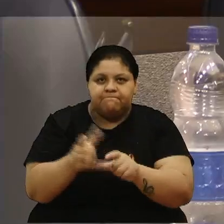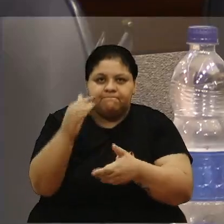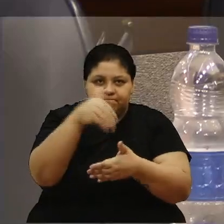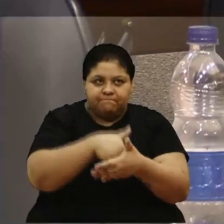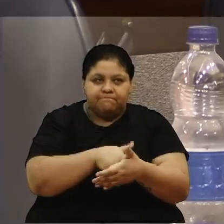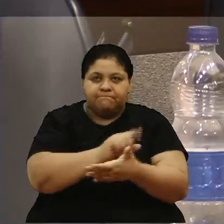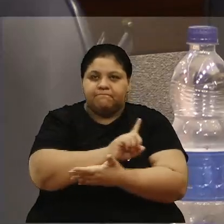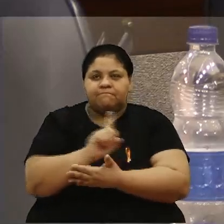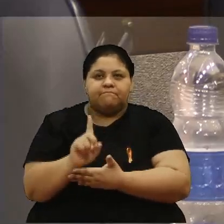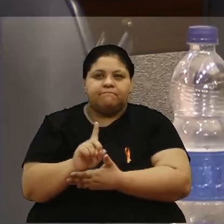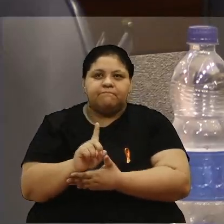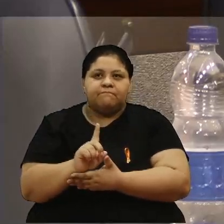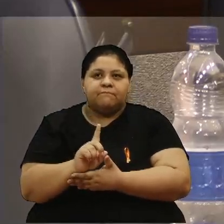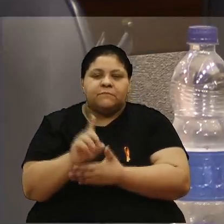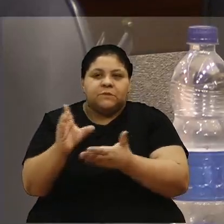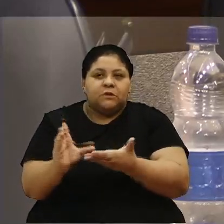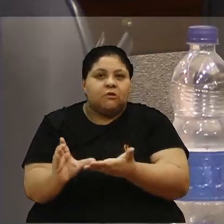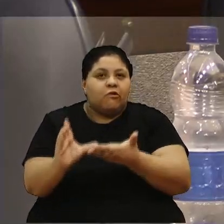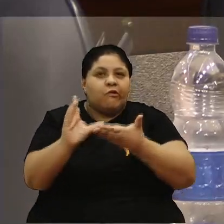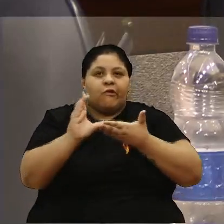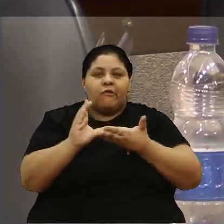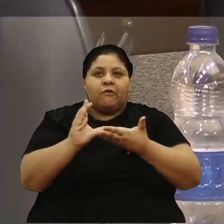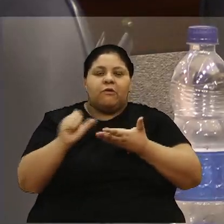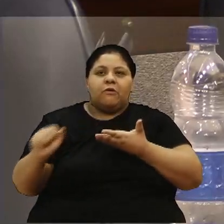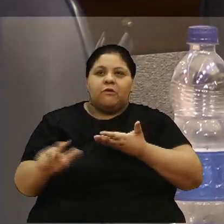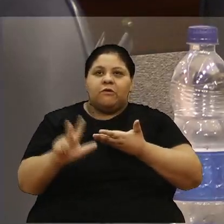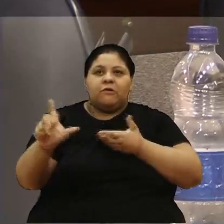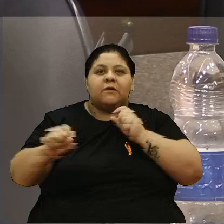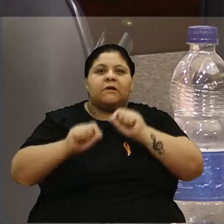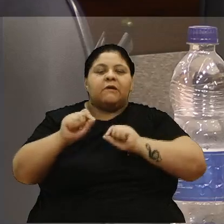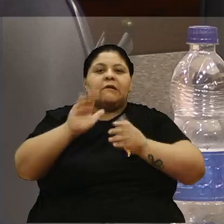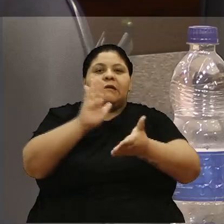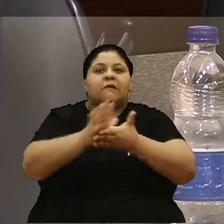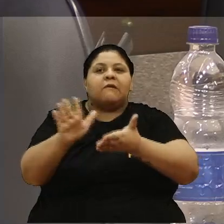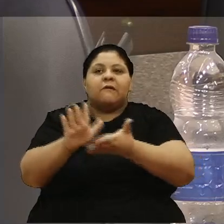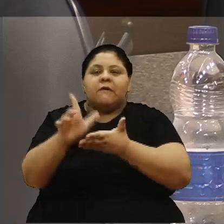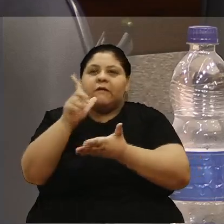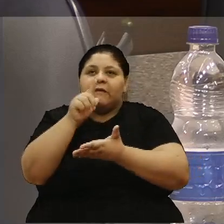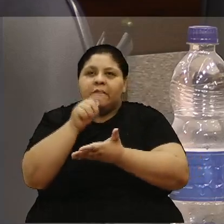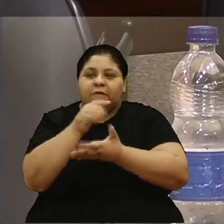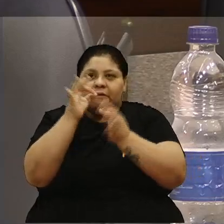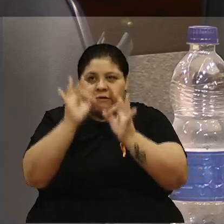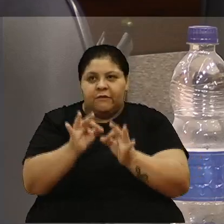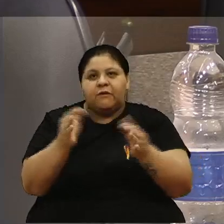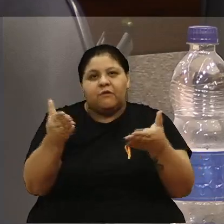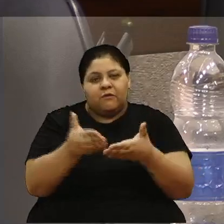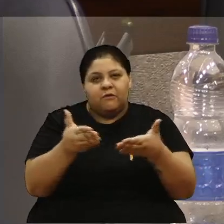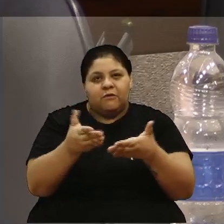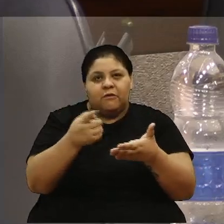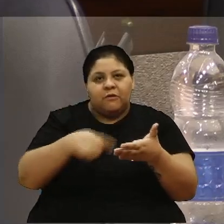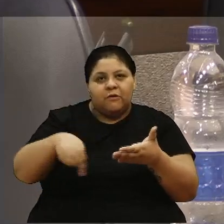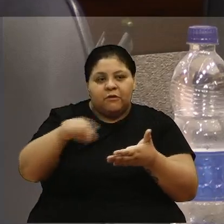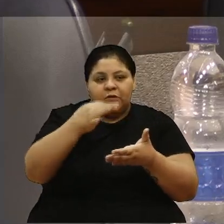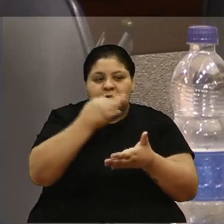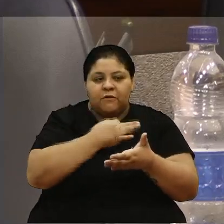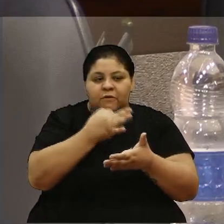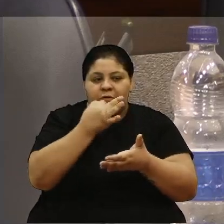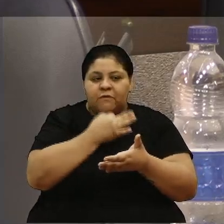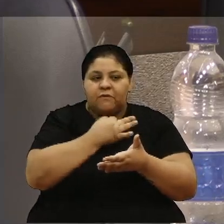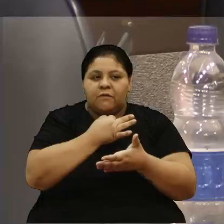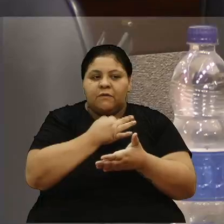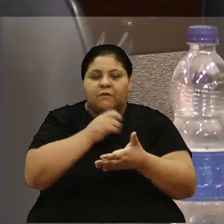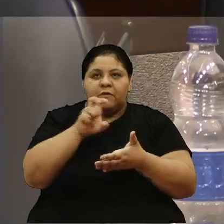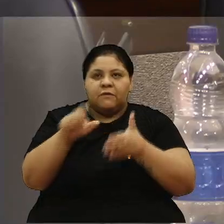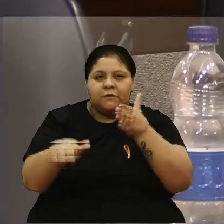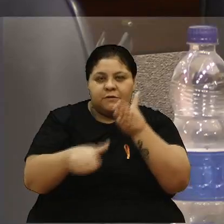para não regredirmos, para nós valorizar quem produz essa água de qualidade, que hoje a nossa água aqui de Caxias é uma das 5